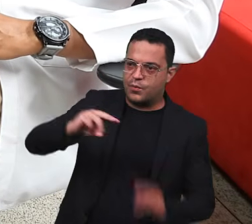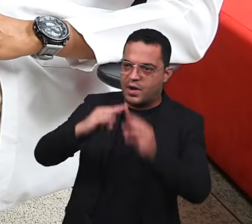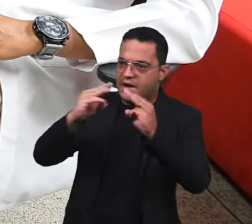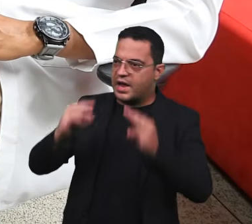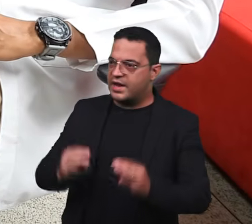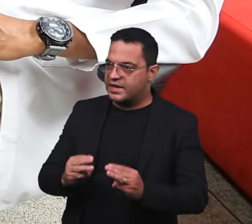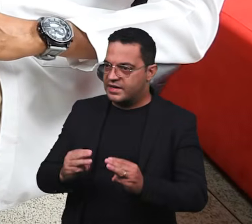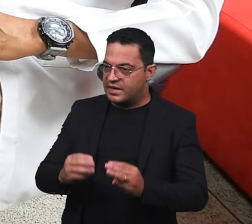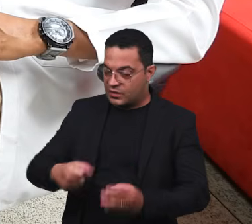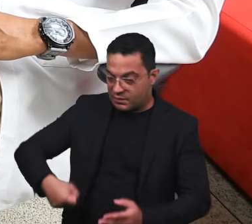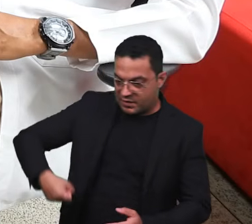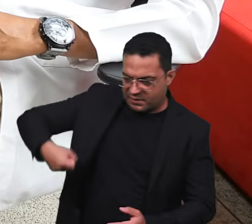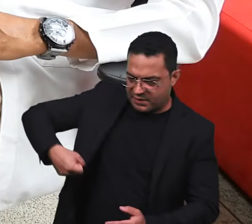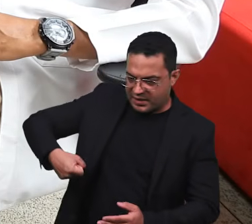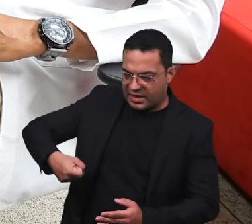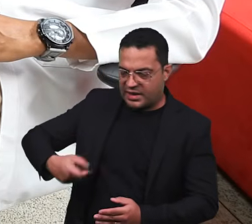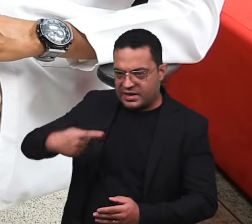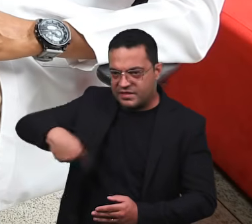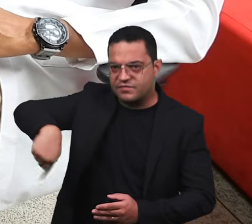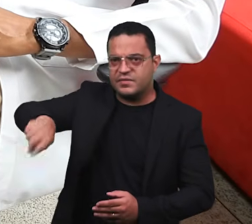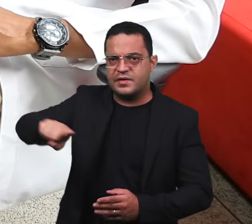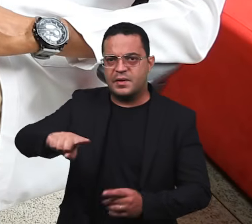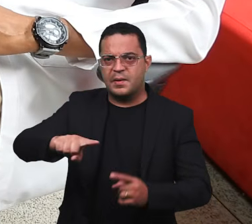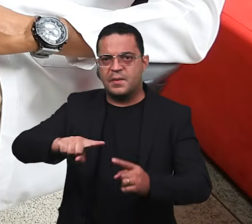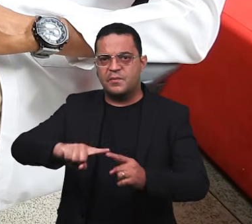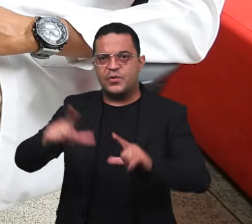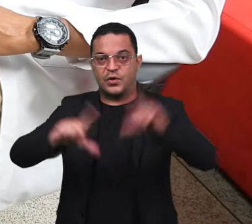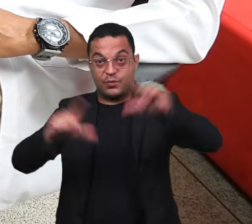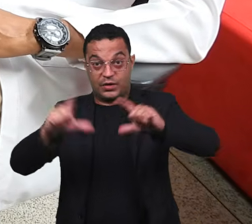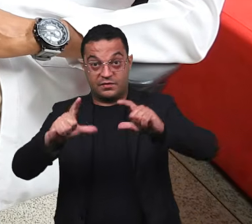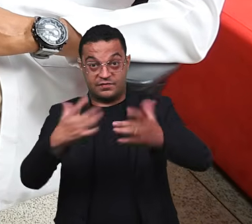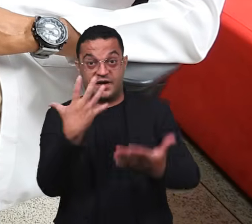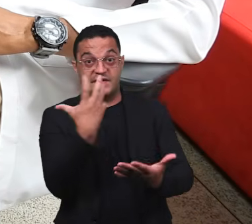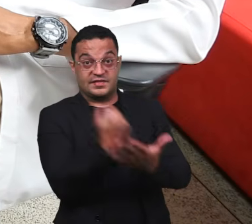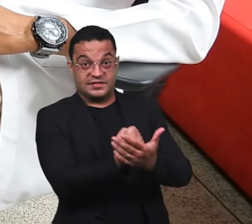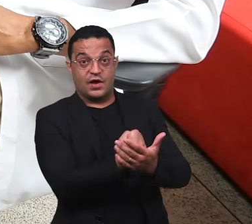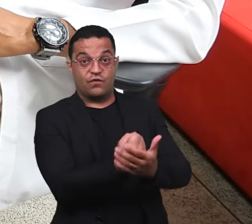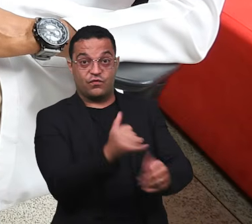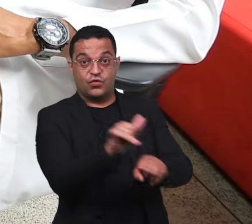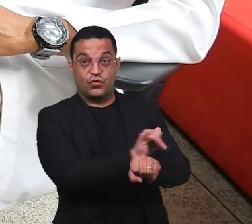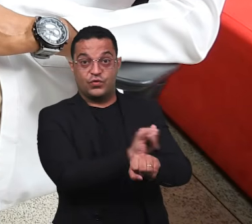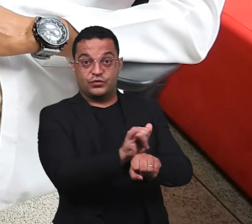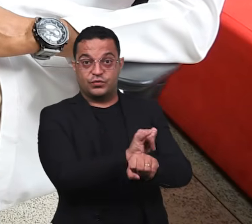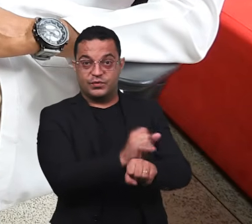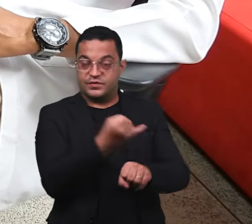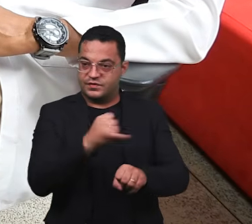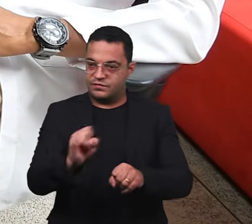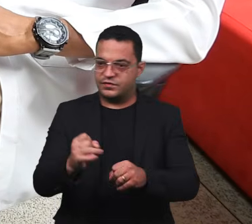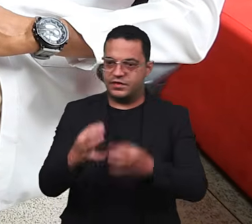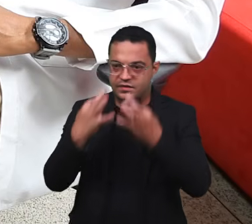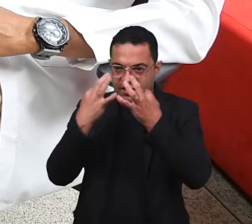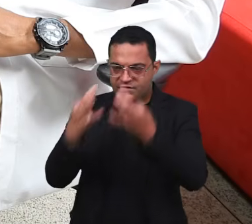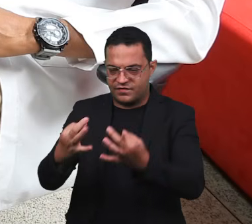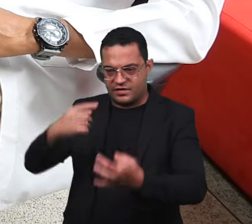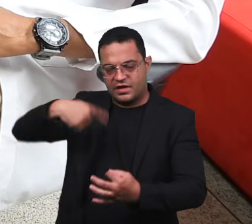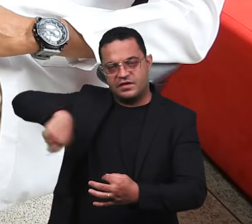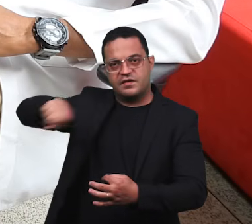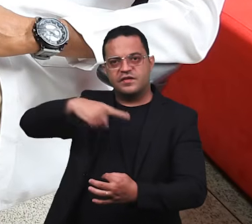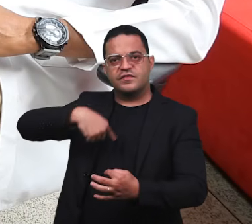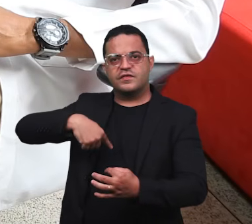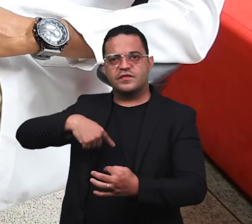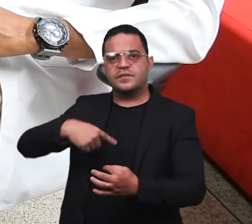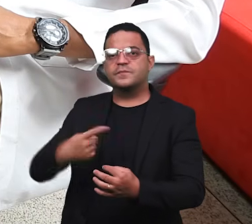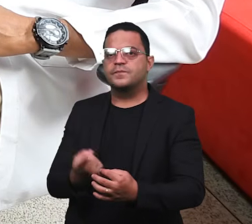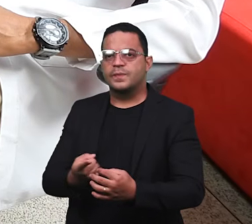seminários, né? Nós estamos gravando hoje aqui, mas isso fica no ar, né? Inclusive, a você que nos assiste, se